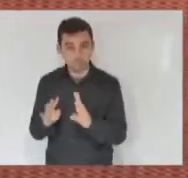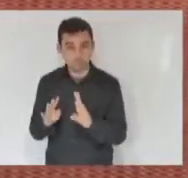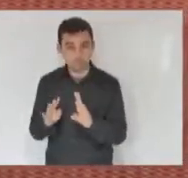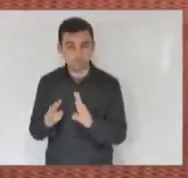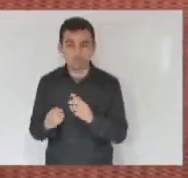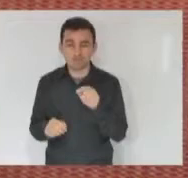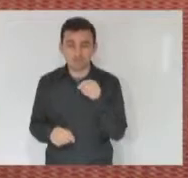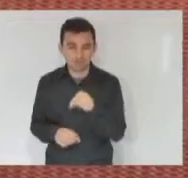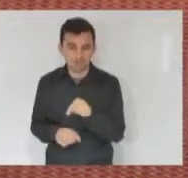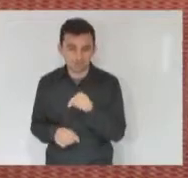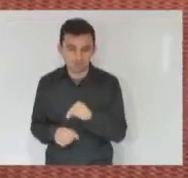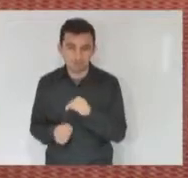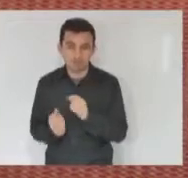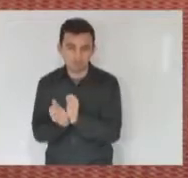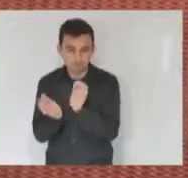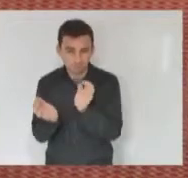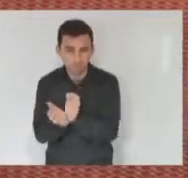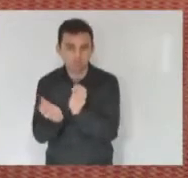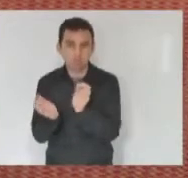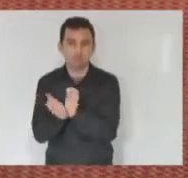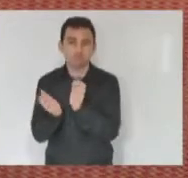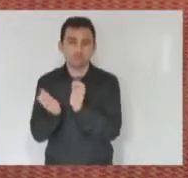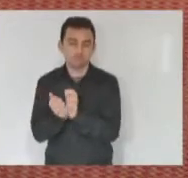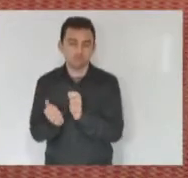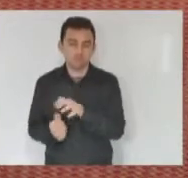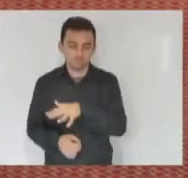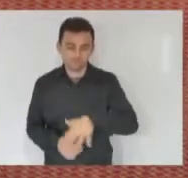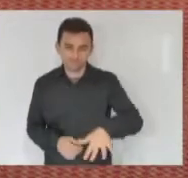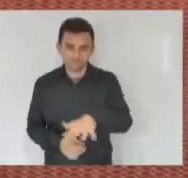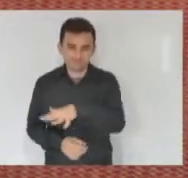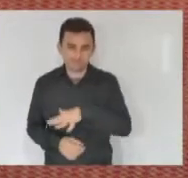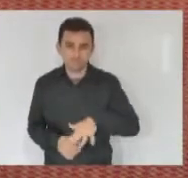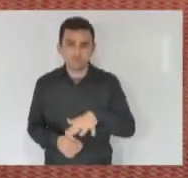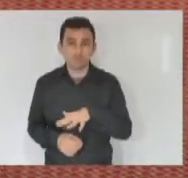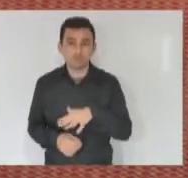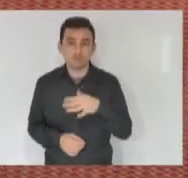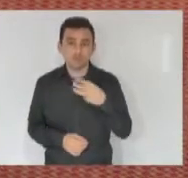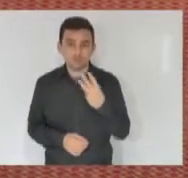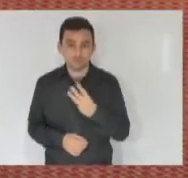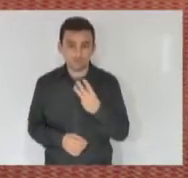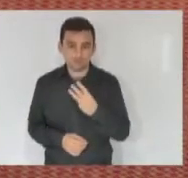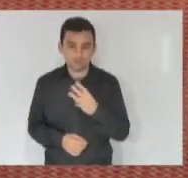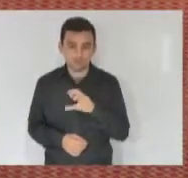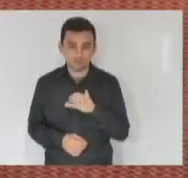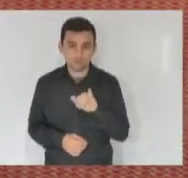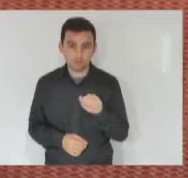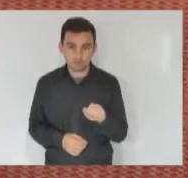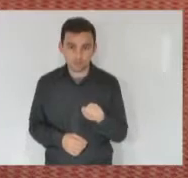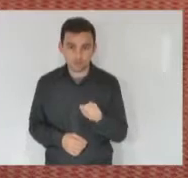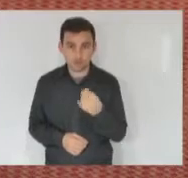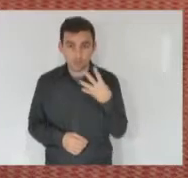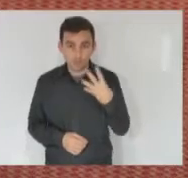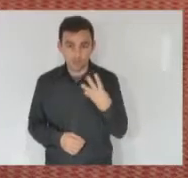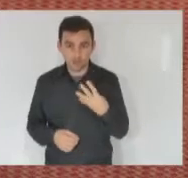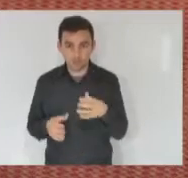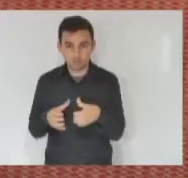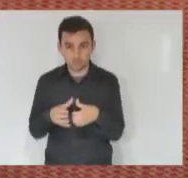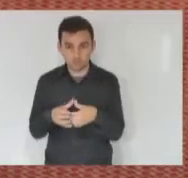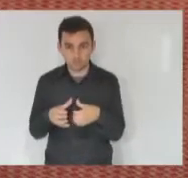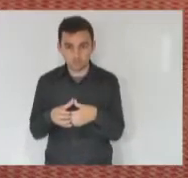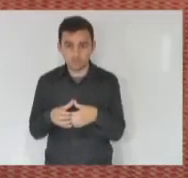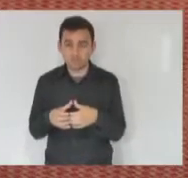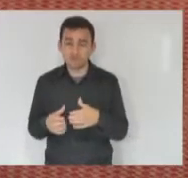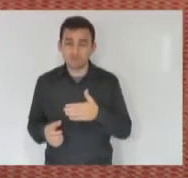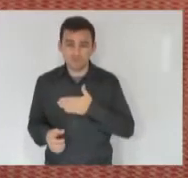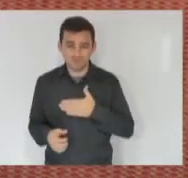Tavares e Campeche ali. Se não me falha a memória, a área da 3ª CIA, do 4º Batalhão. Nosso gabinete foi